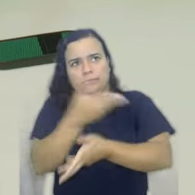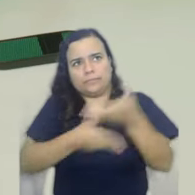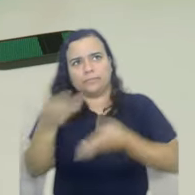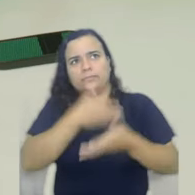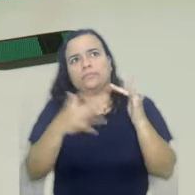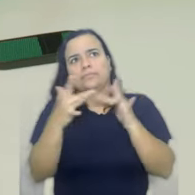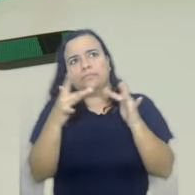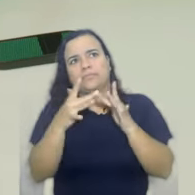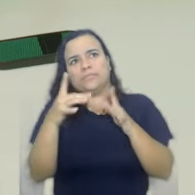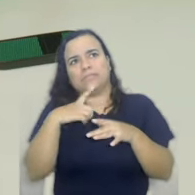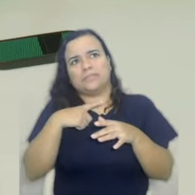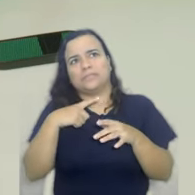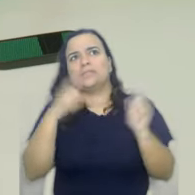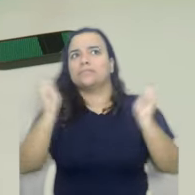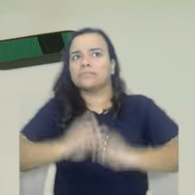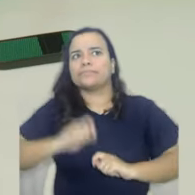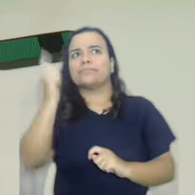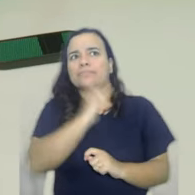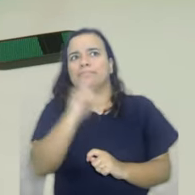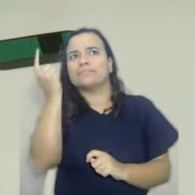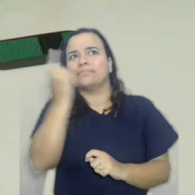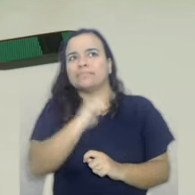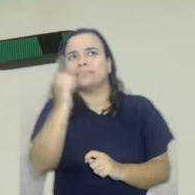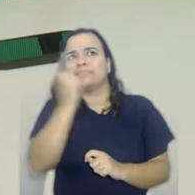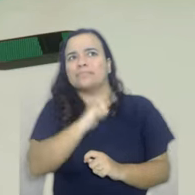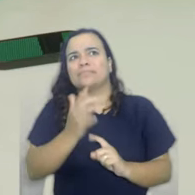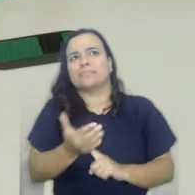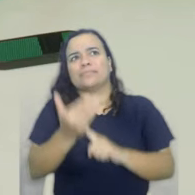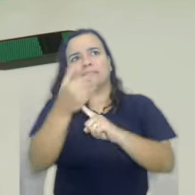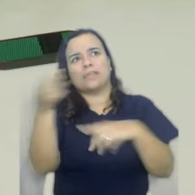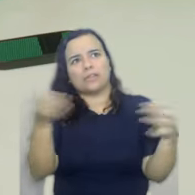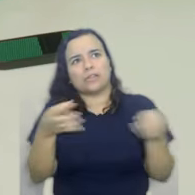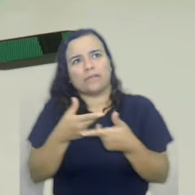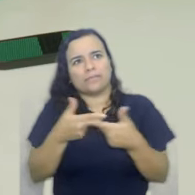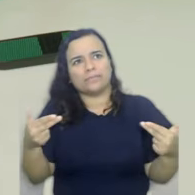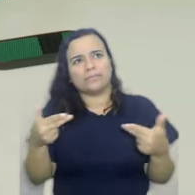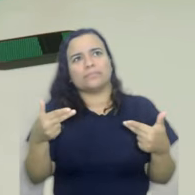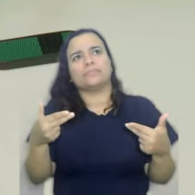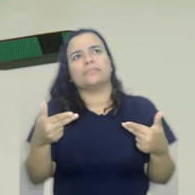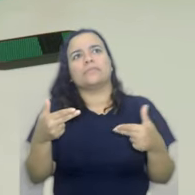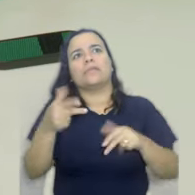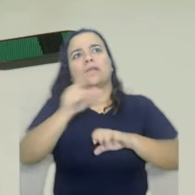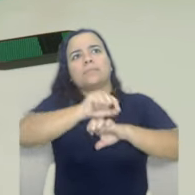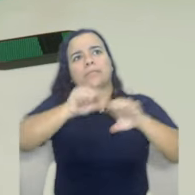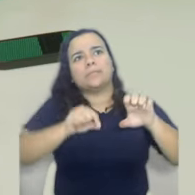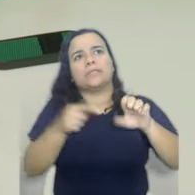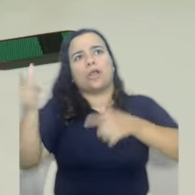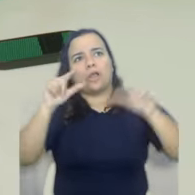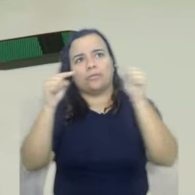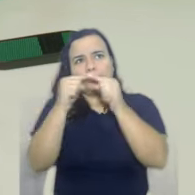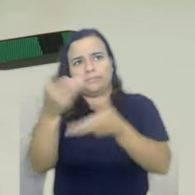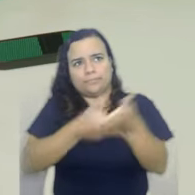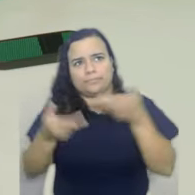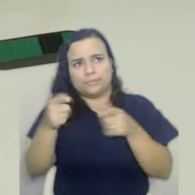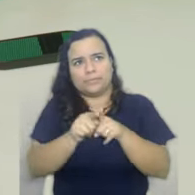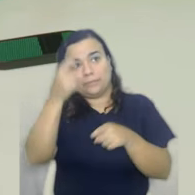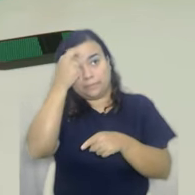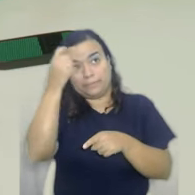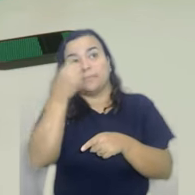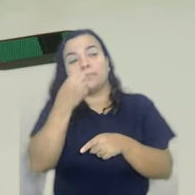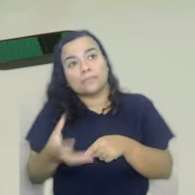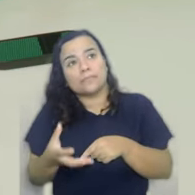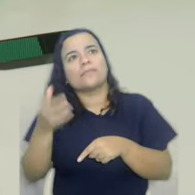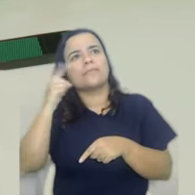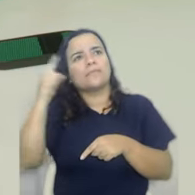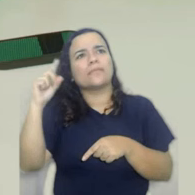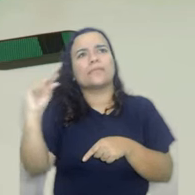Eh essa conexão com novas tecnologias com outros empreendedores com grandes mentes e grandes ideias isso